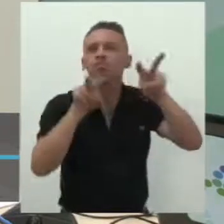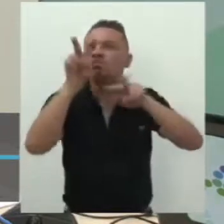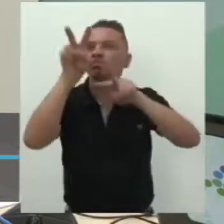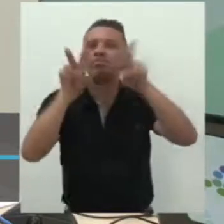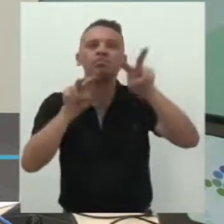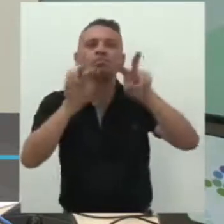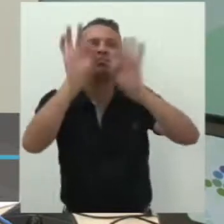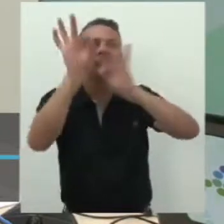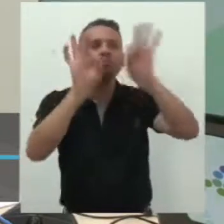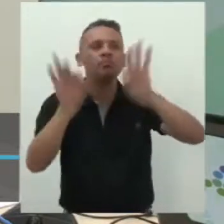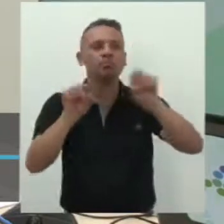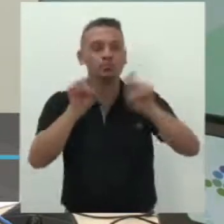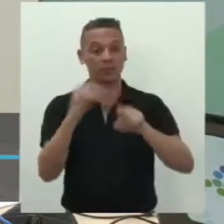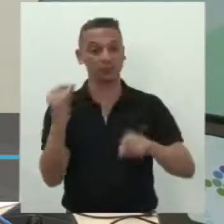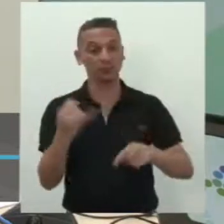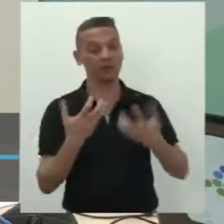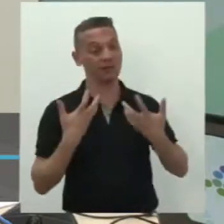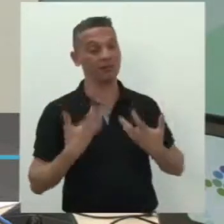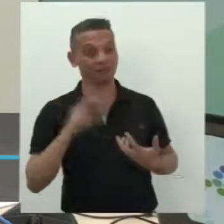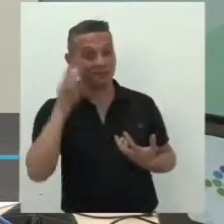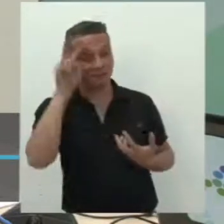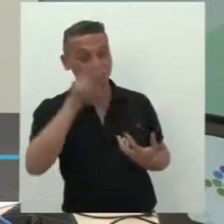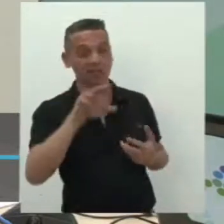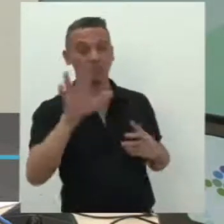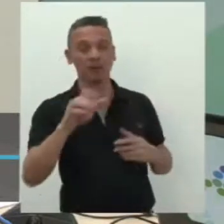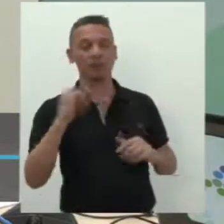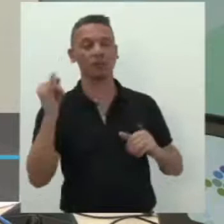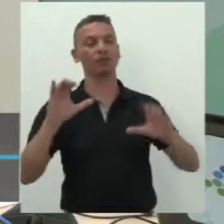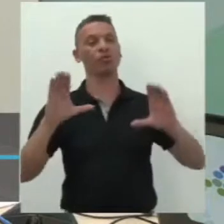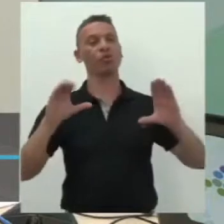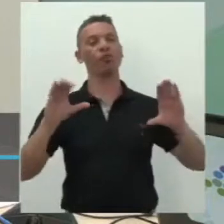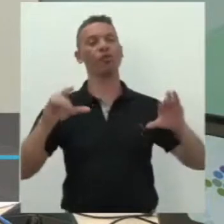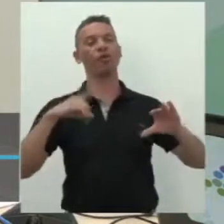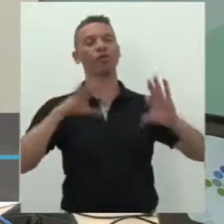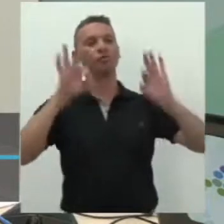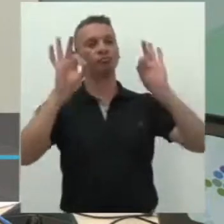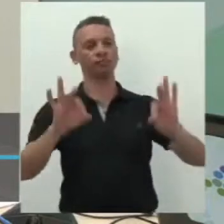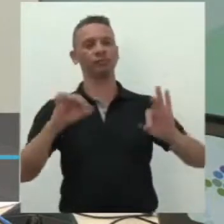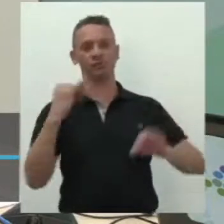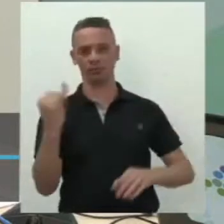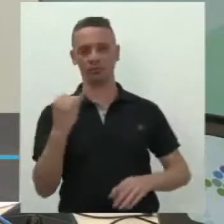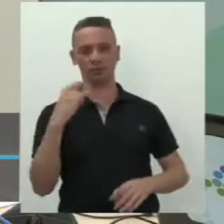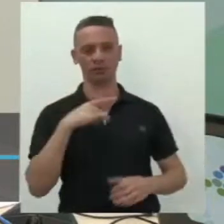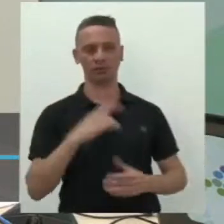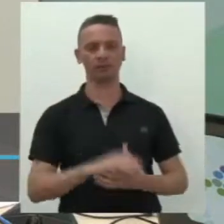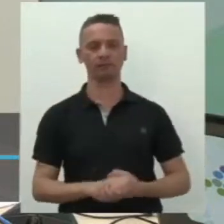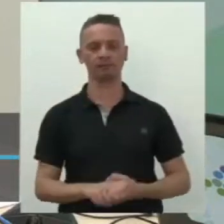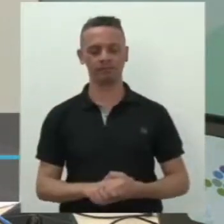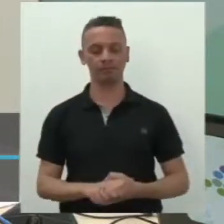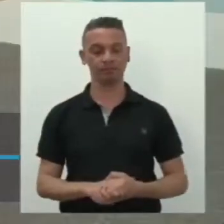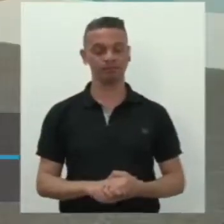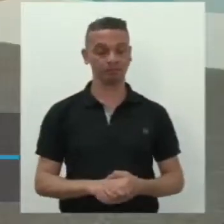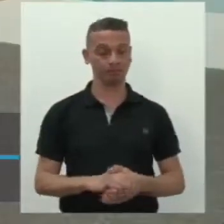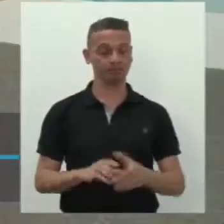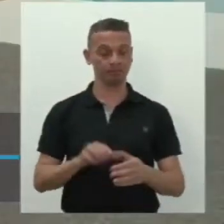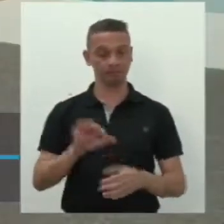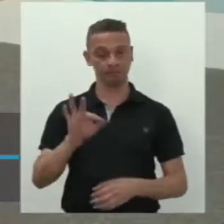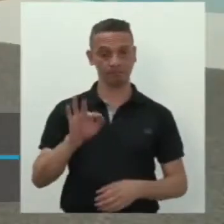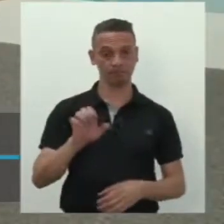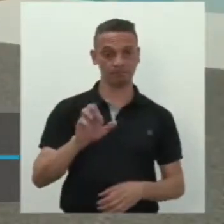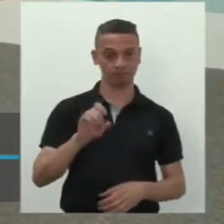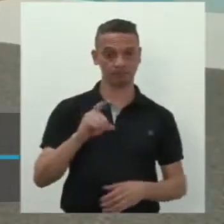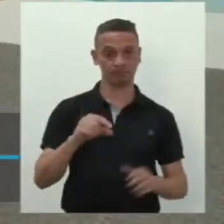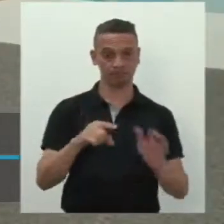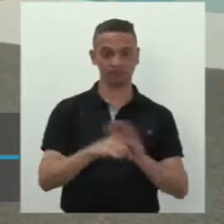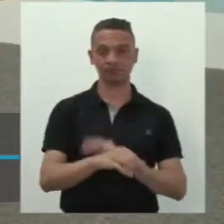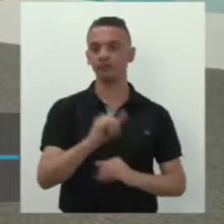dados para a gente olhar, é cansativo. Então, quanto mais confortável você tiver, melhor, tá? Ô, Fernando, só posso